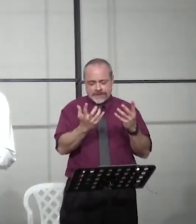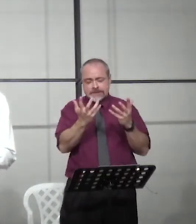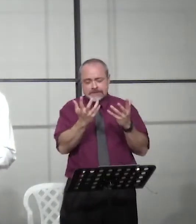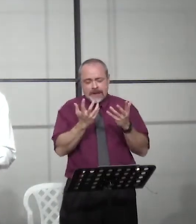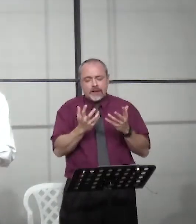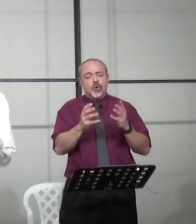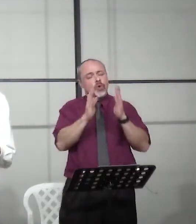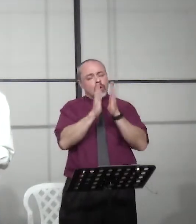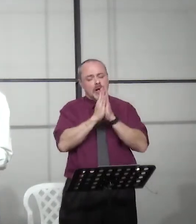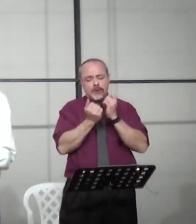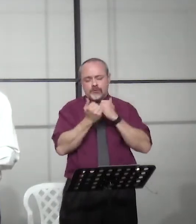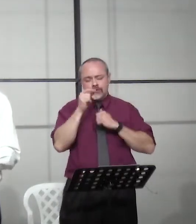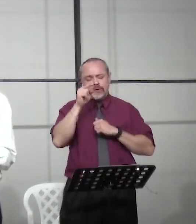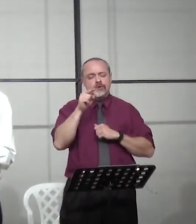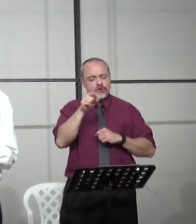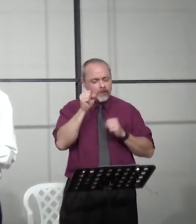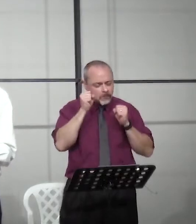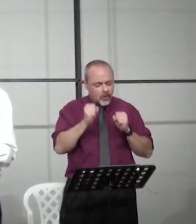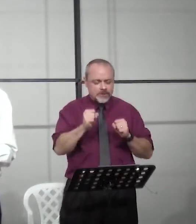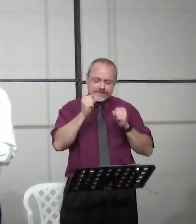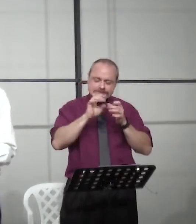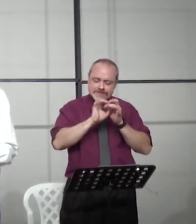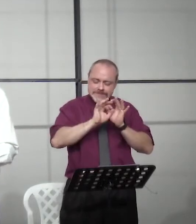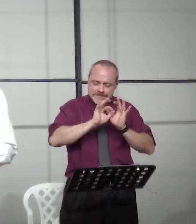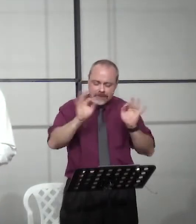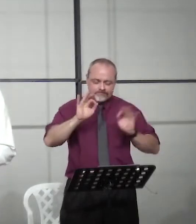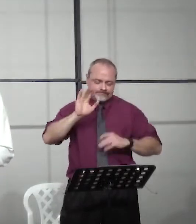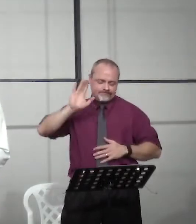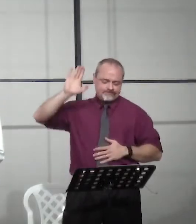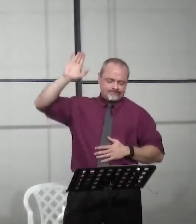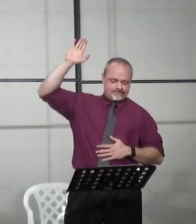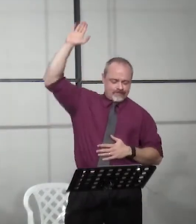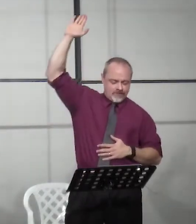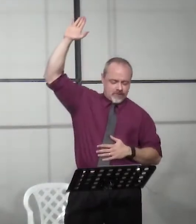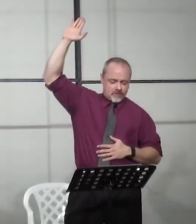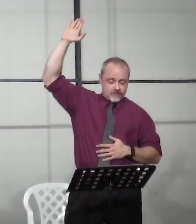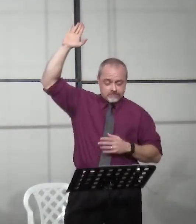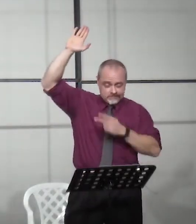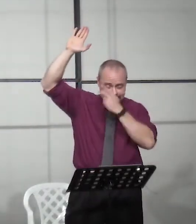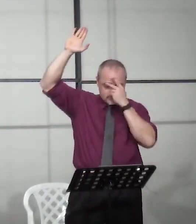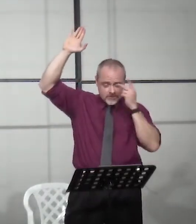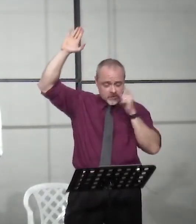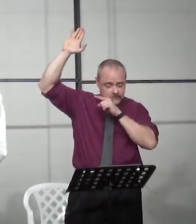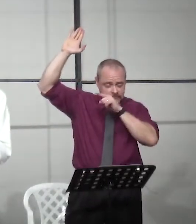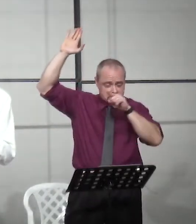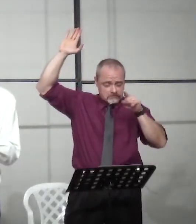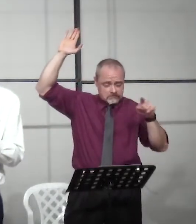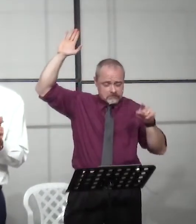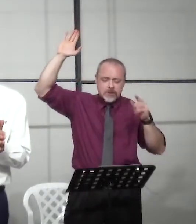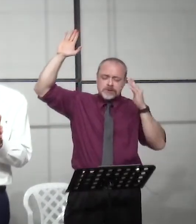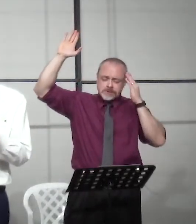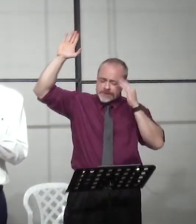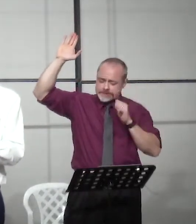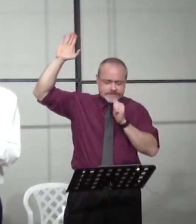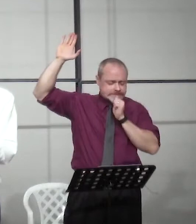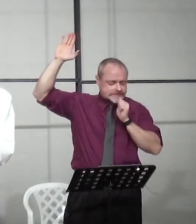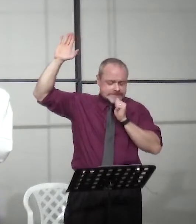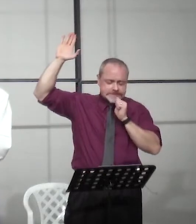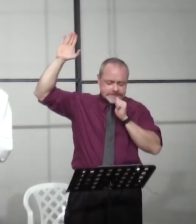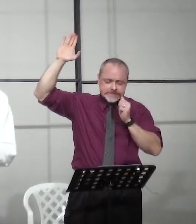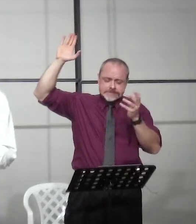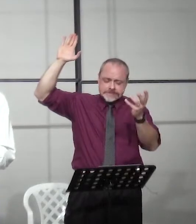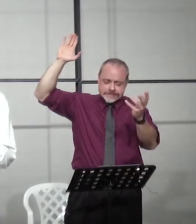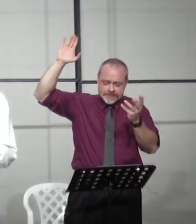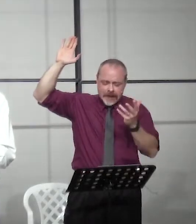por você, e você pode simplesmente levantar a sua mão. Alguém hoje vai falar, pastor, eu sei que eu não sou salvo, eu